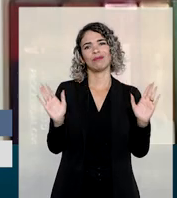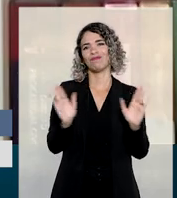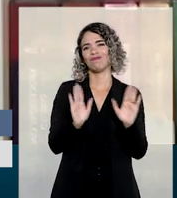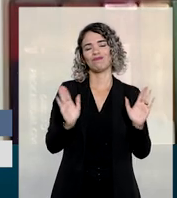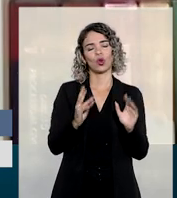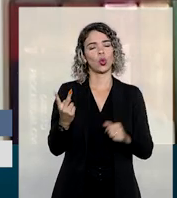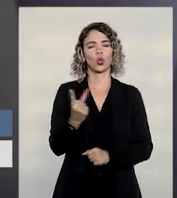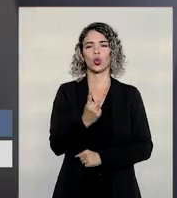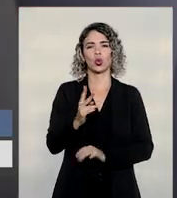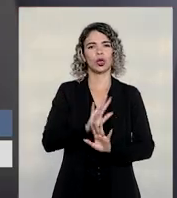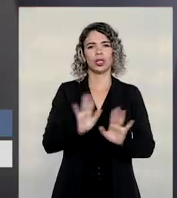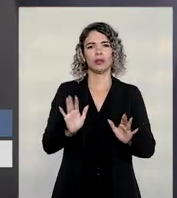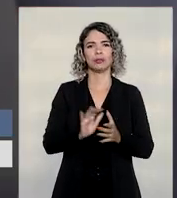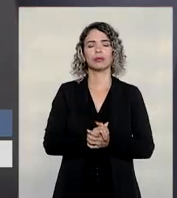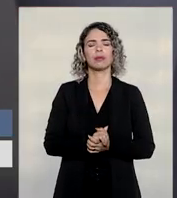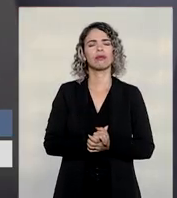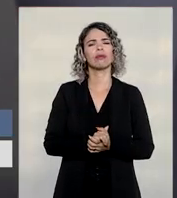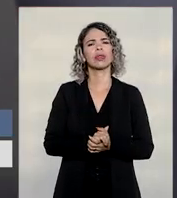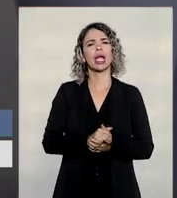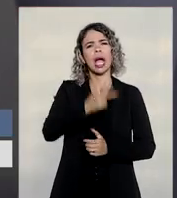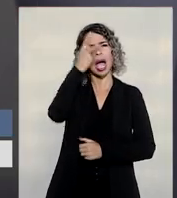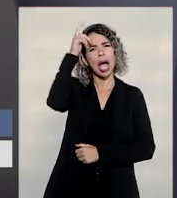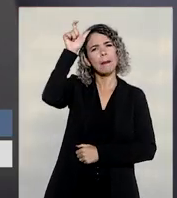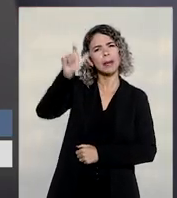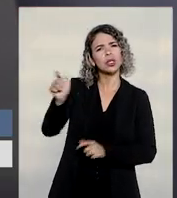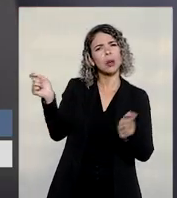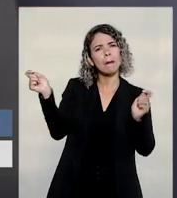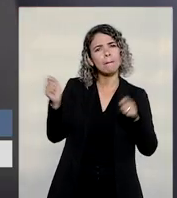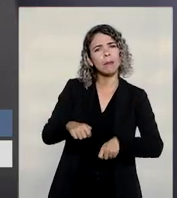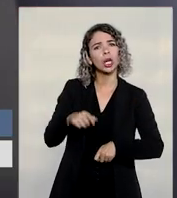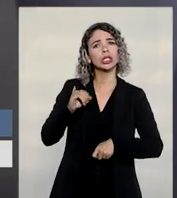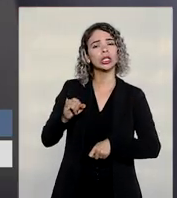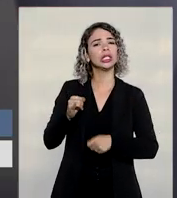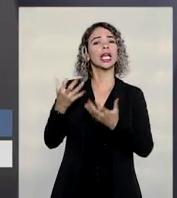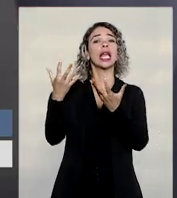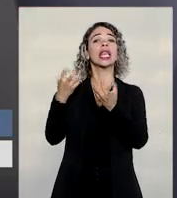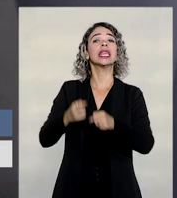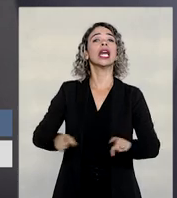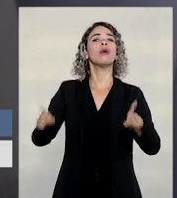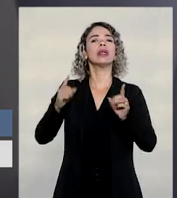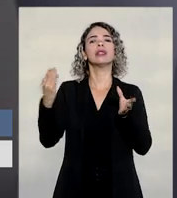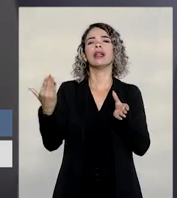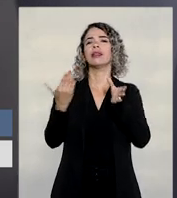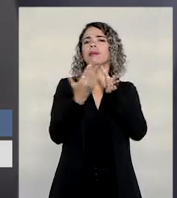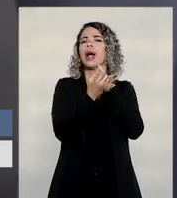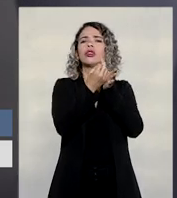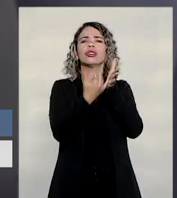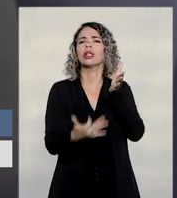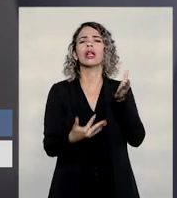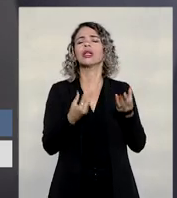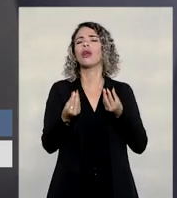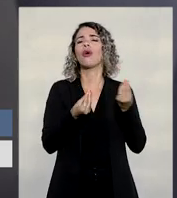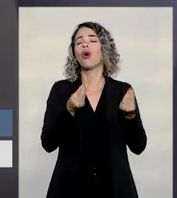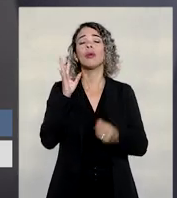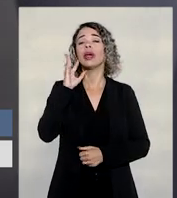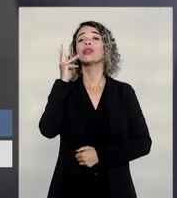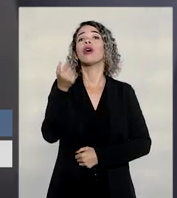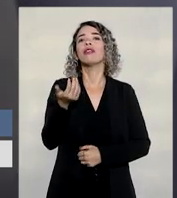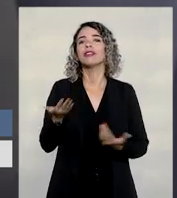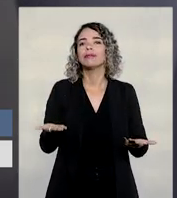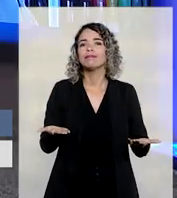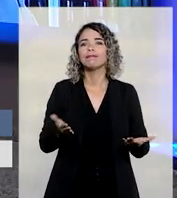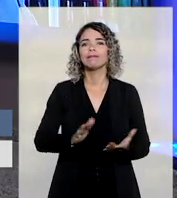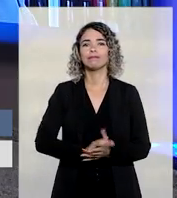caso. E o que é possível para a parte fazer quando houver o indeferimento dos embargos declaratórios, professora